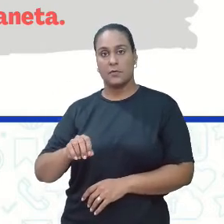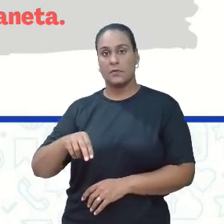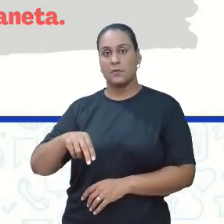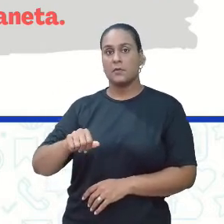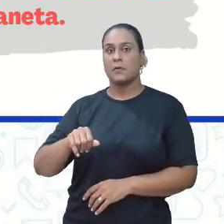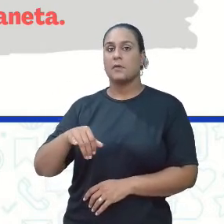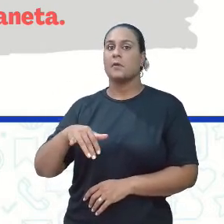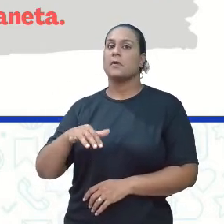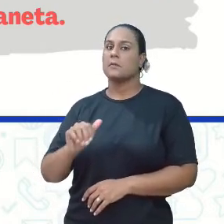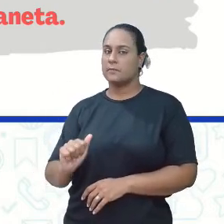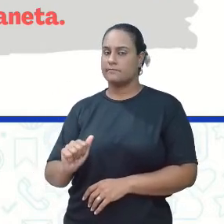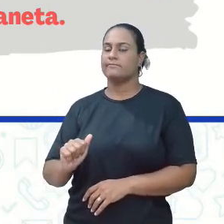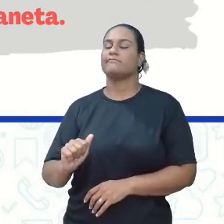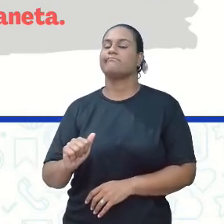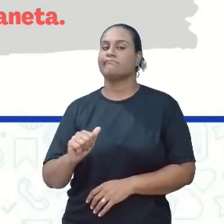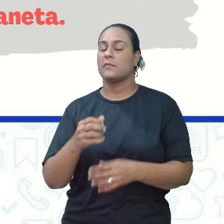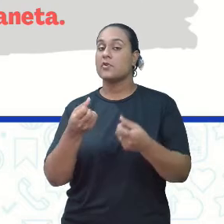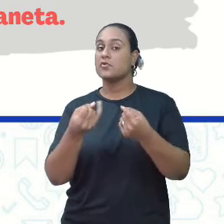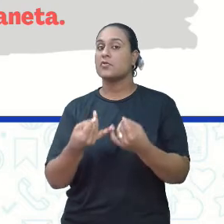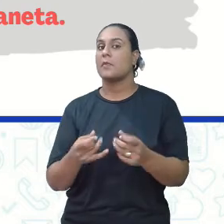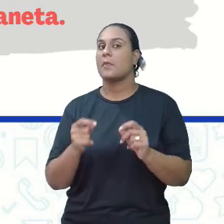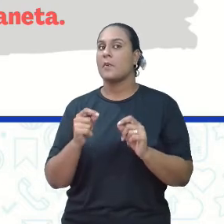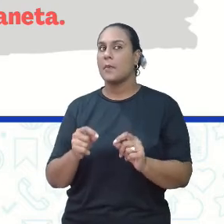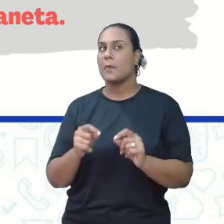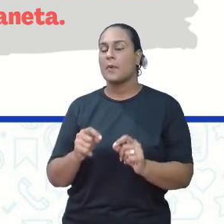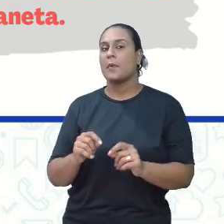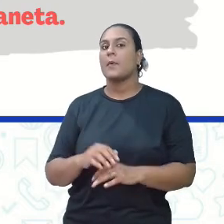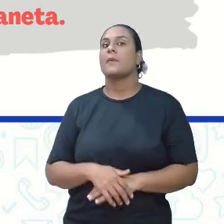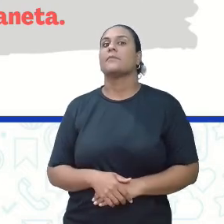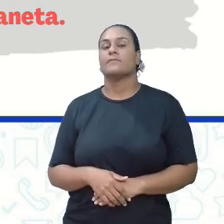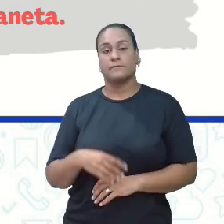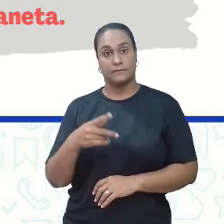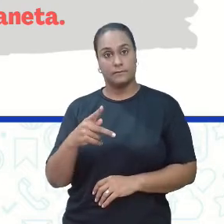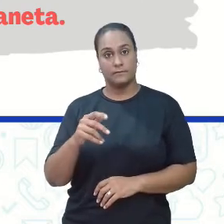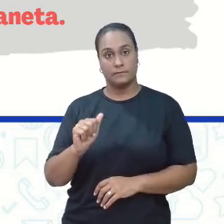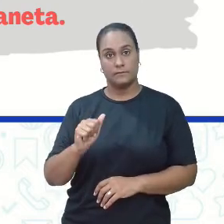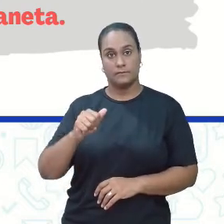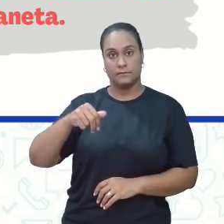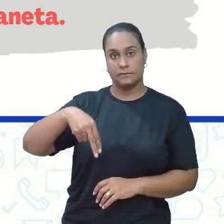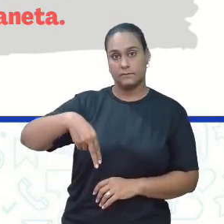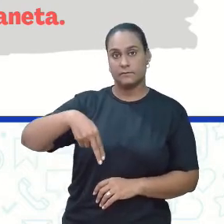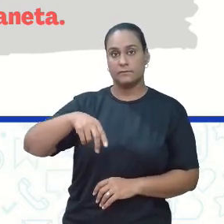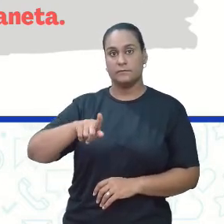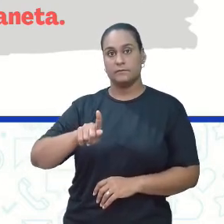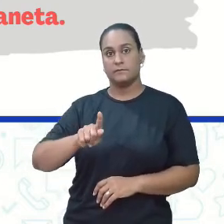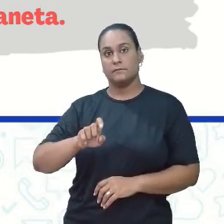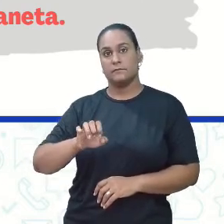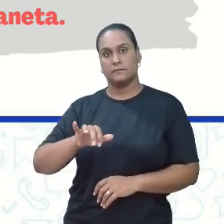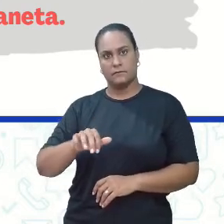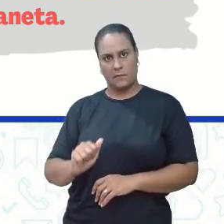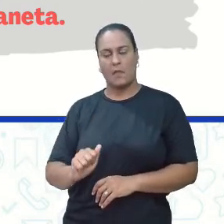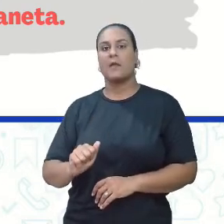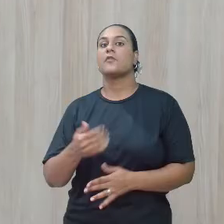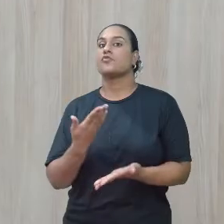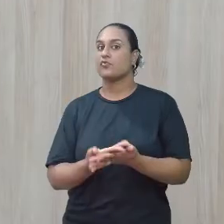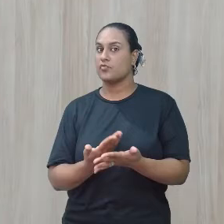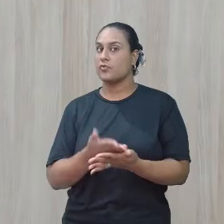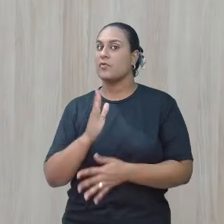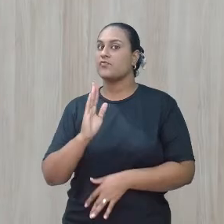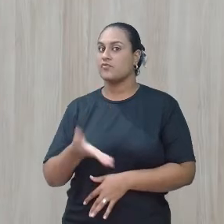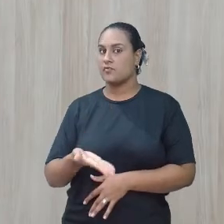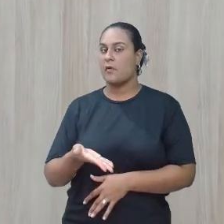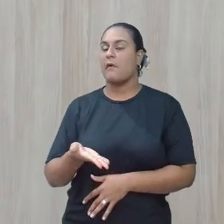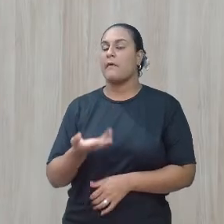a gente pode falar aqui um pouco da questão da Pangeia, né? Vocês já estudaram isso aí em geografia, né?